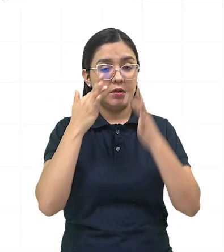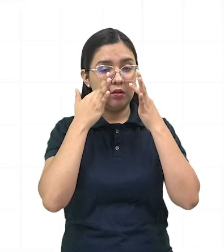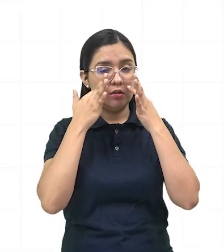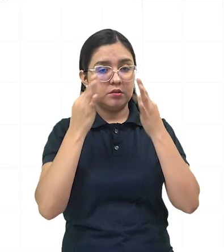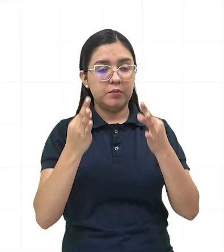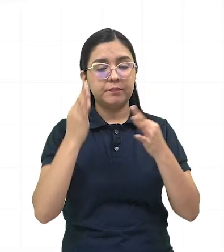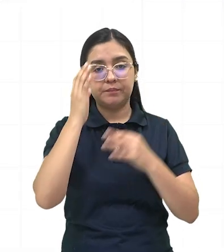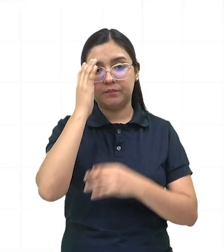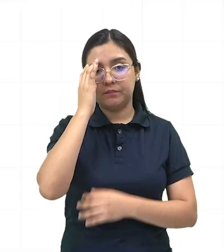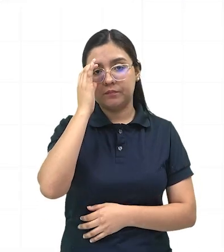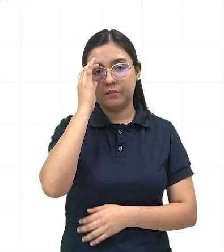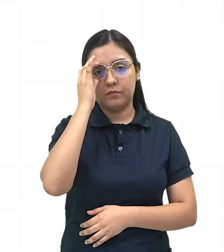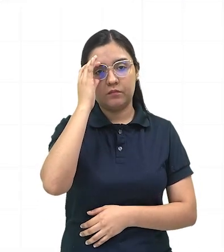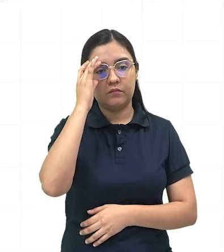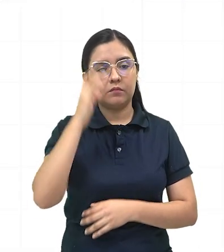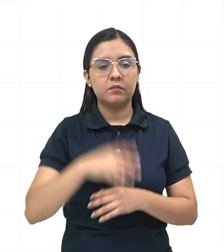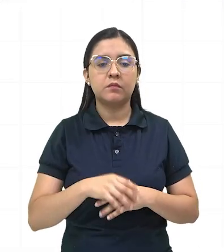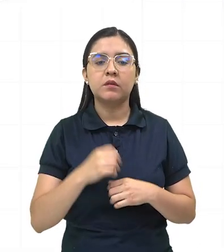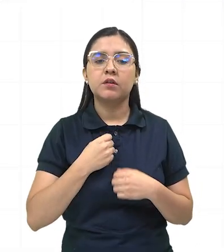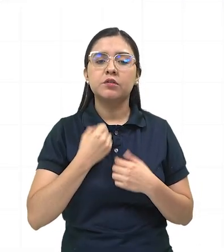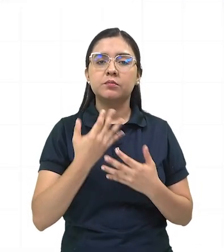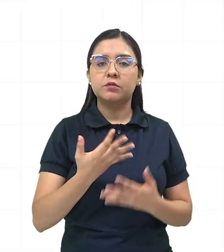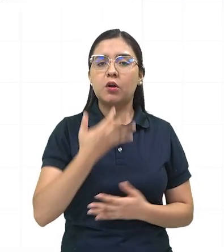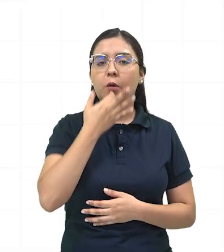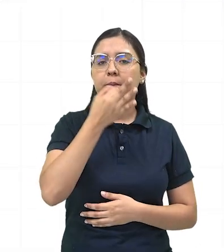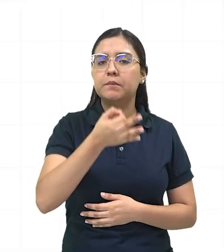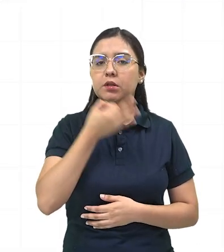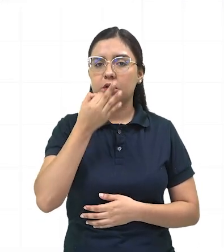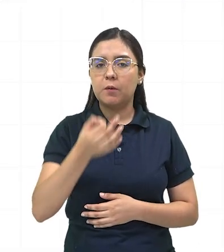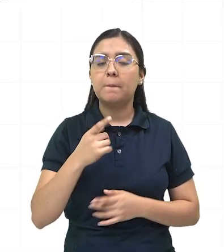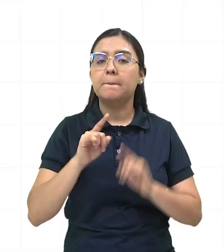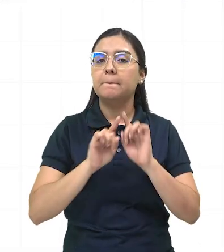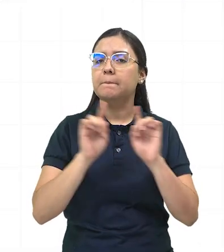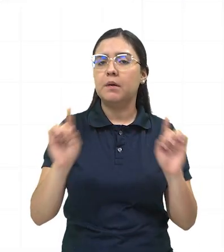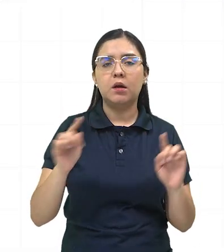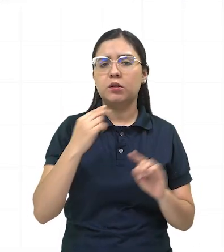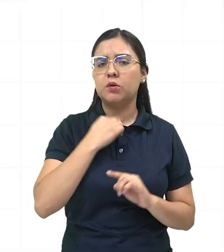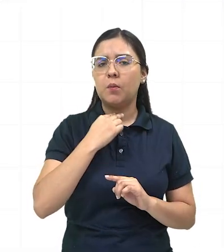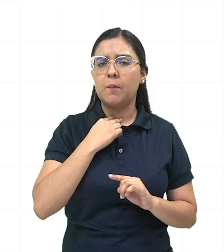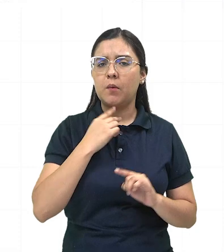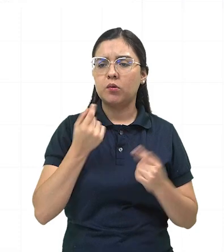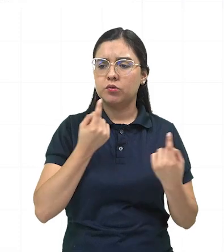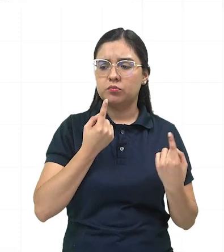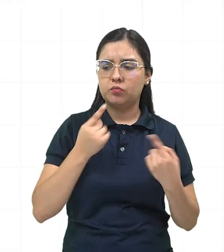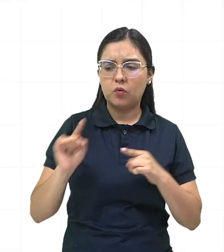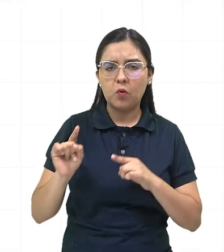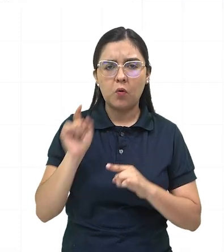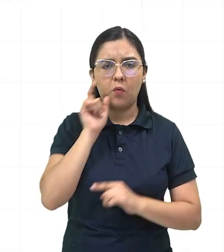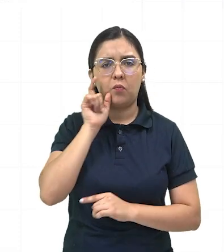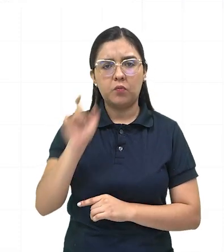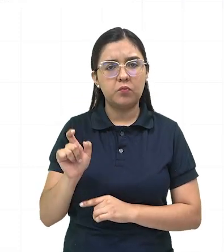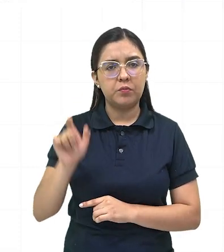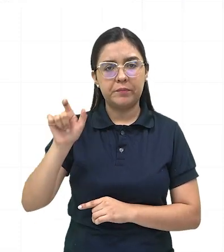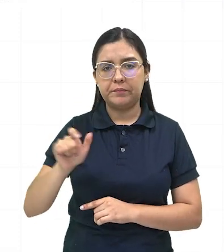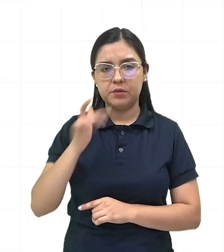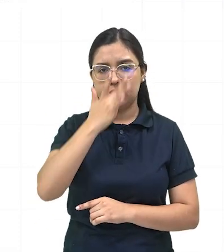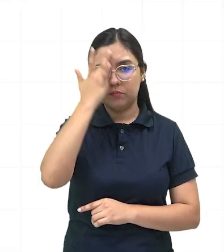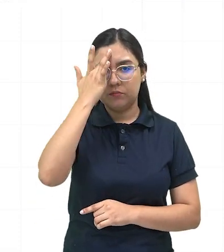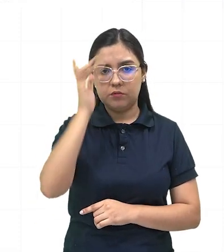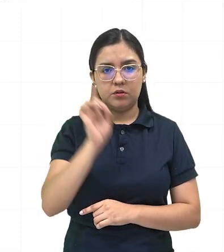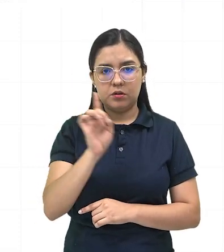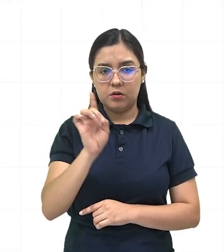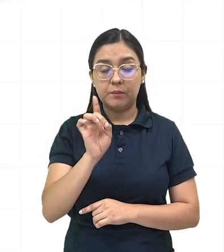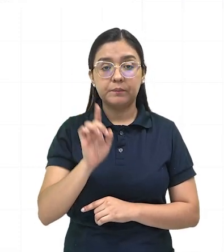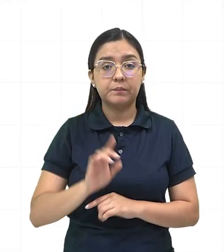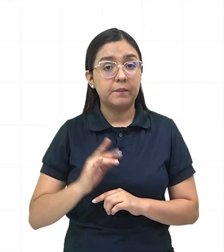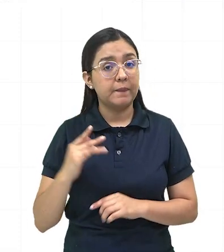Vamos revê-la. Expressar a opinião sem ferir ou agredir as outras pessoas. Isso